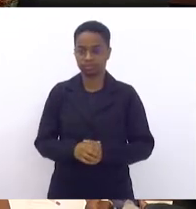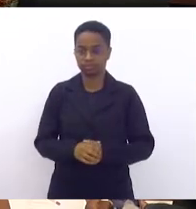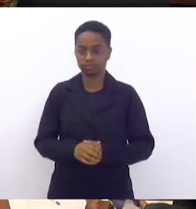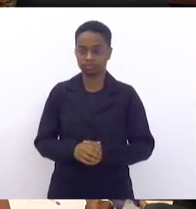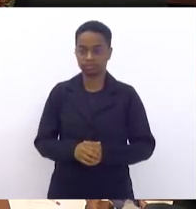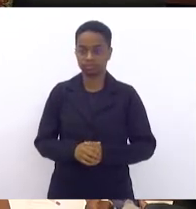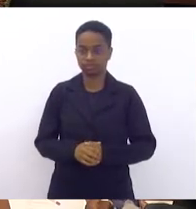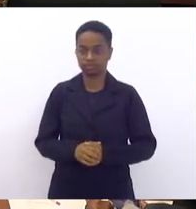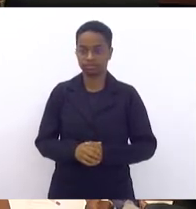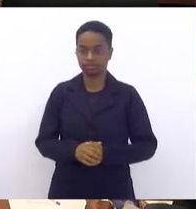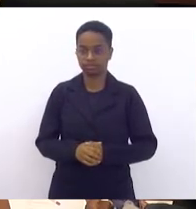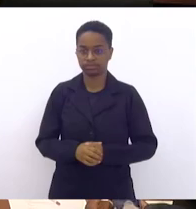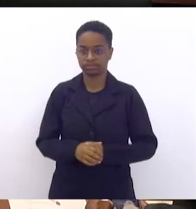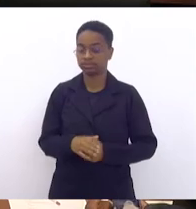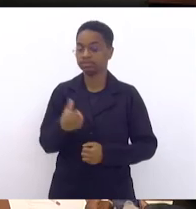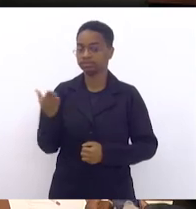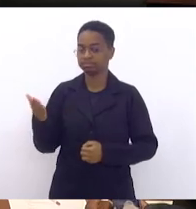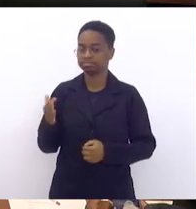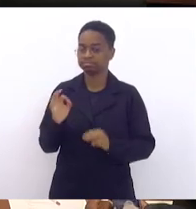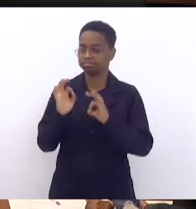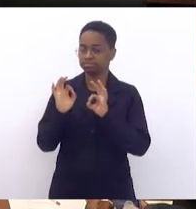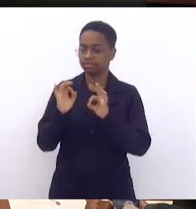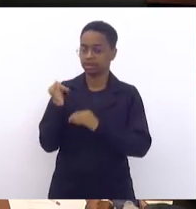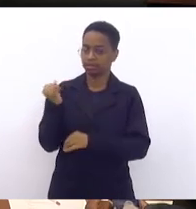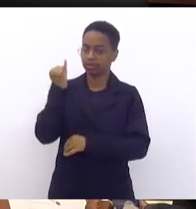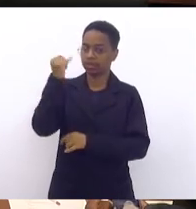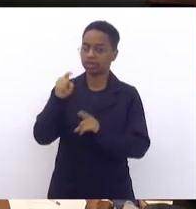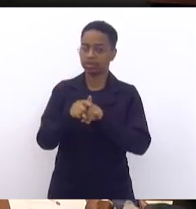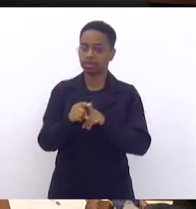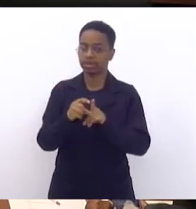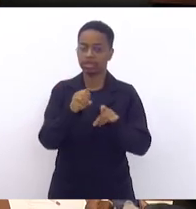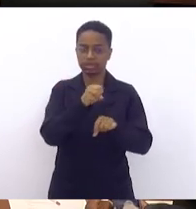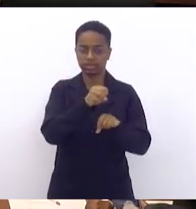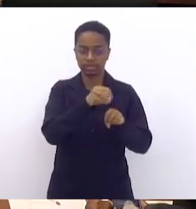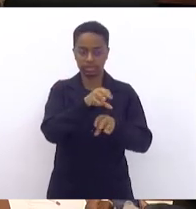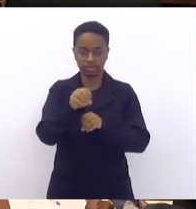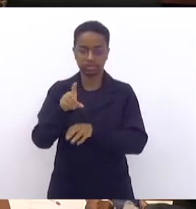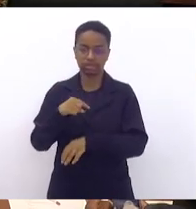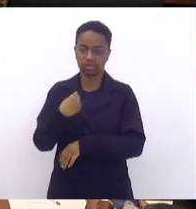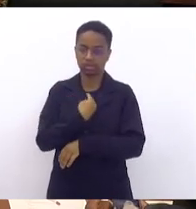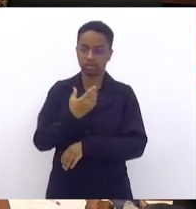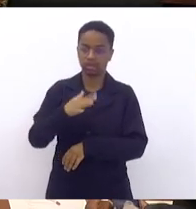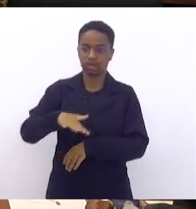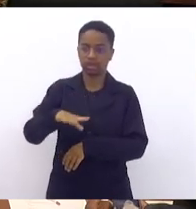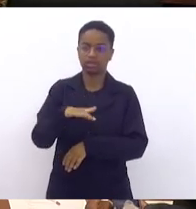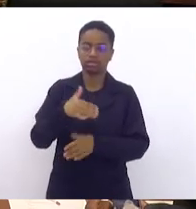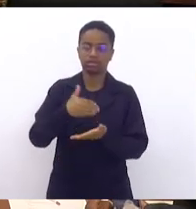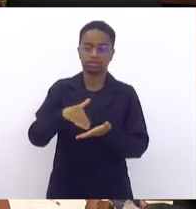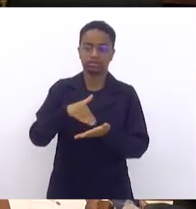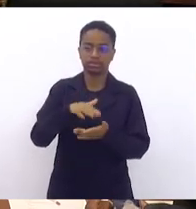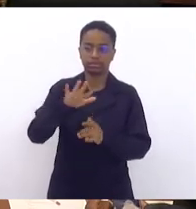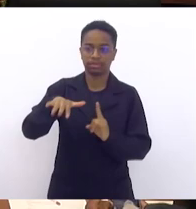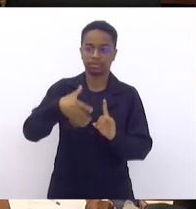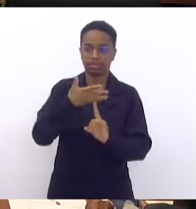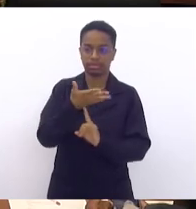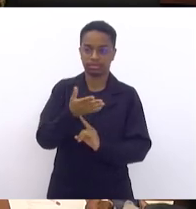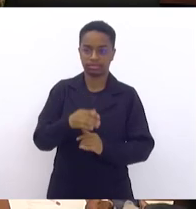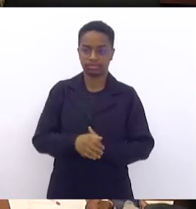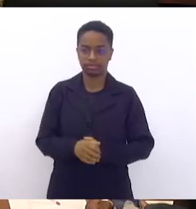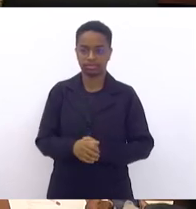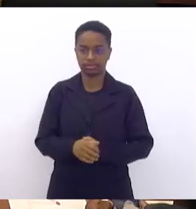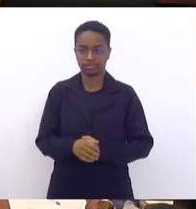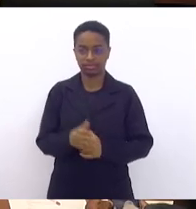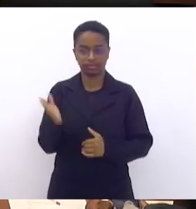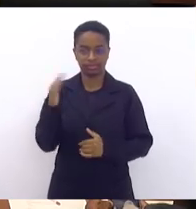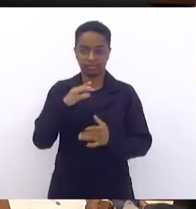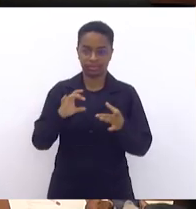é uma é uma sumidade aqui para gente e vem ensinando muita gente lá na Secretaria de Meio Ambiente também Valéria una só nós